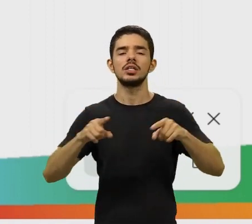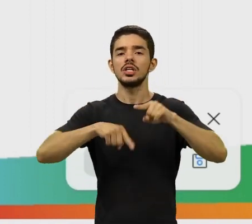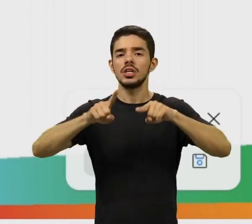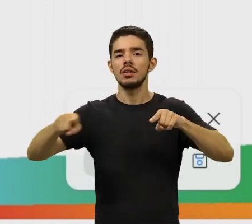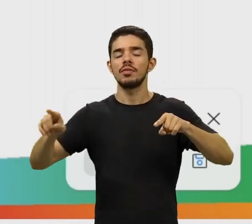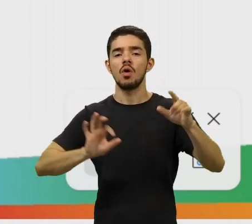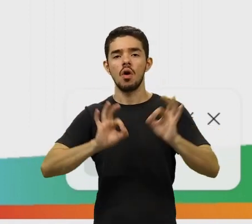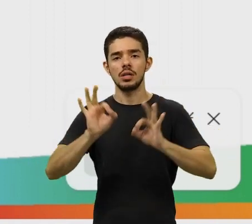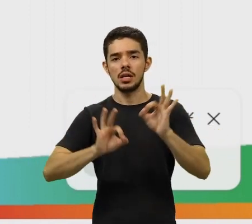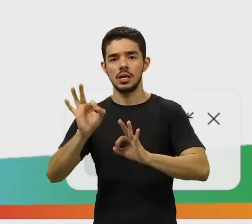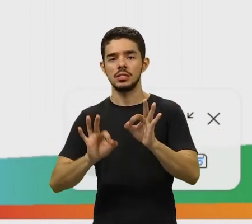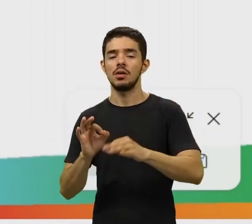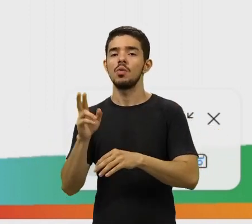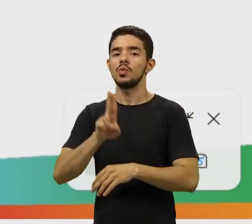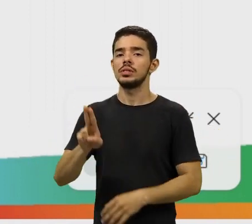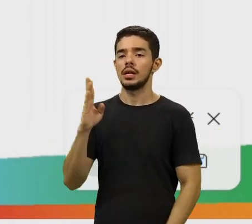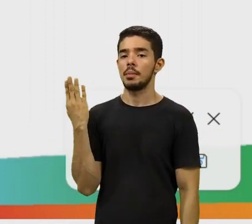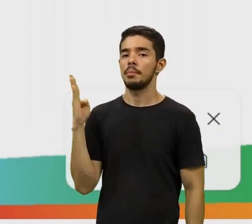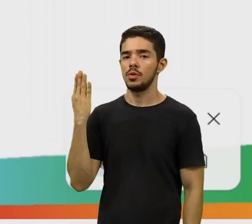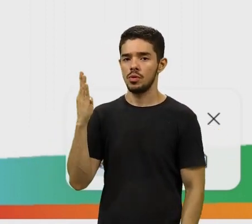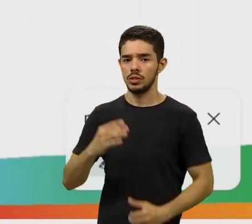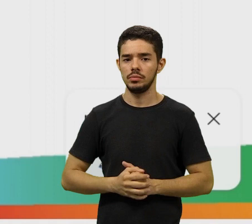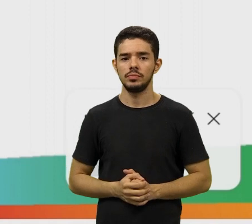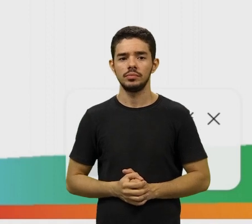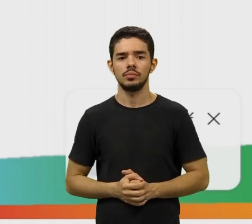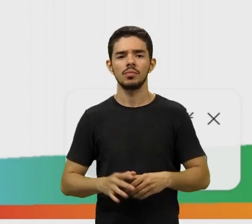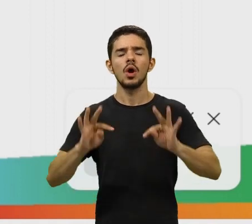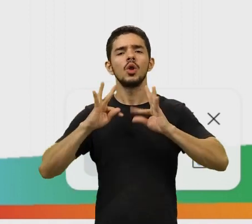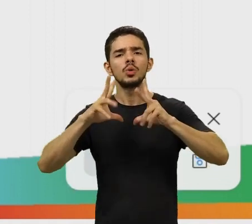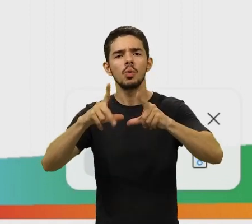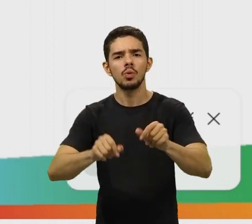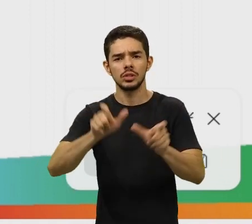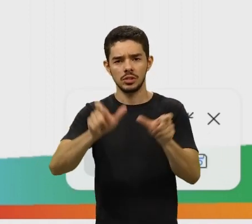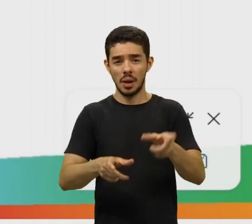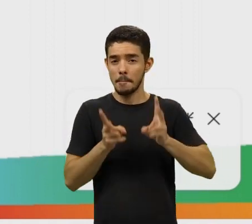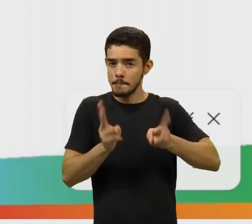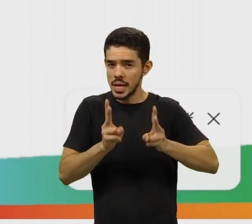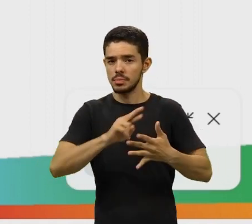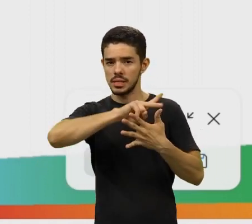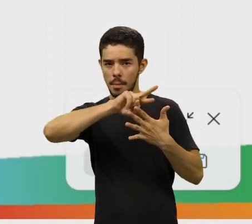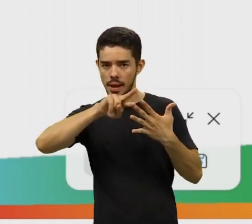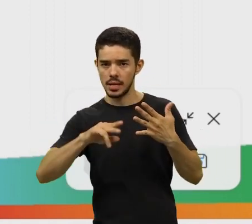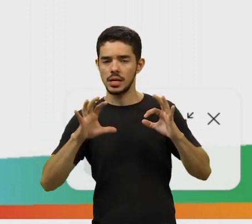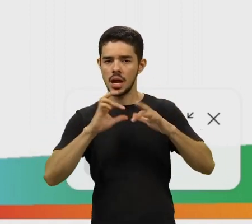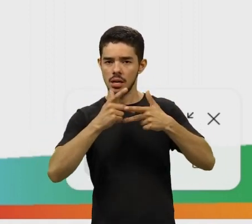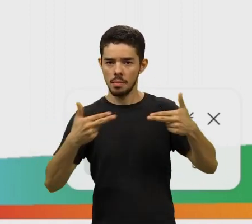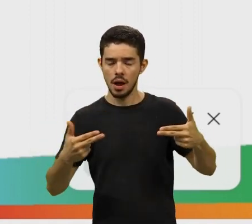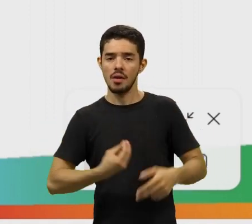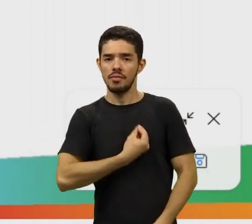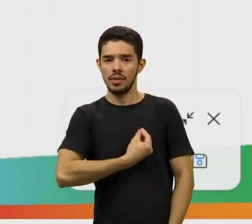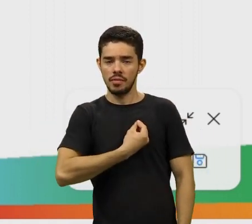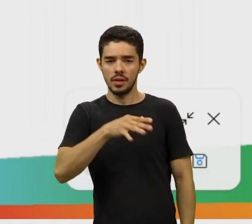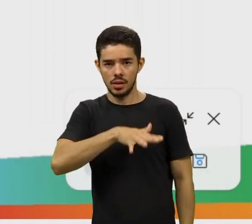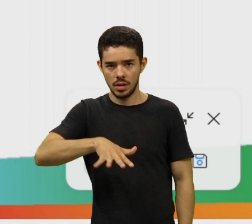níveis de organização utilizados em biologia. Todos os indivíduos da mesma espécie animal que estavam vivendo